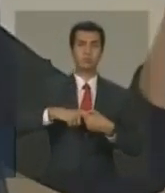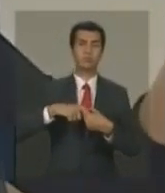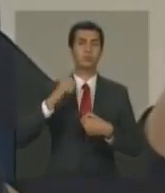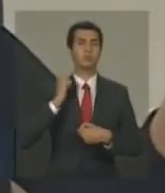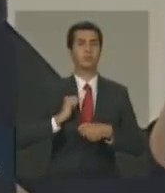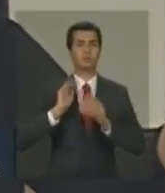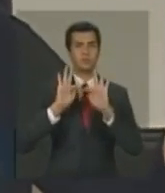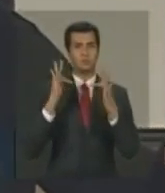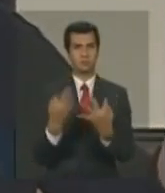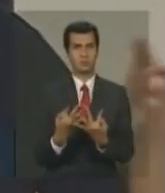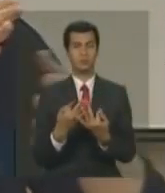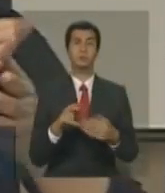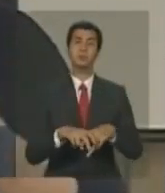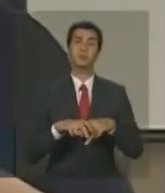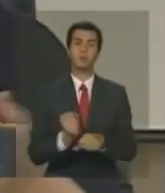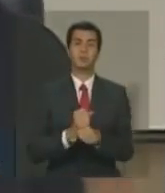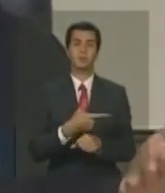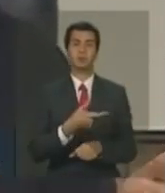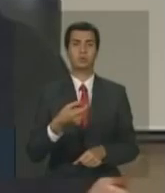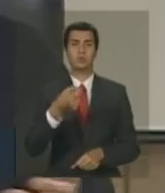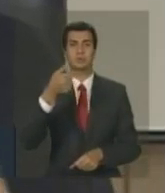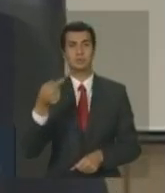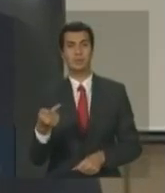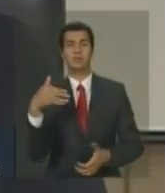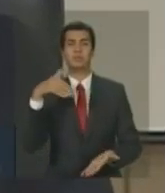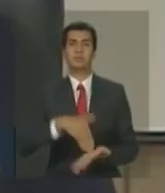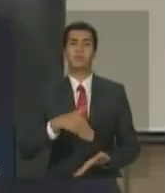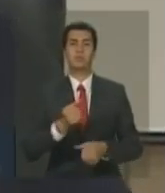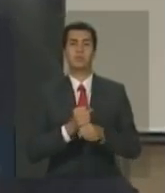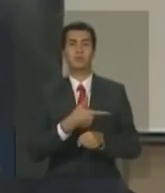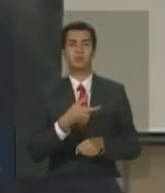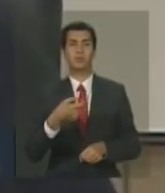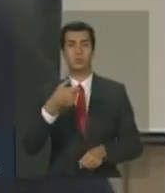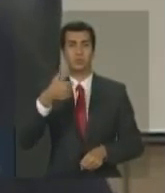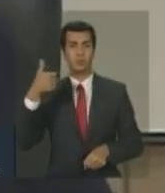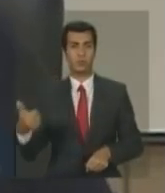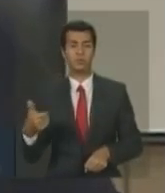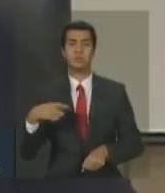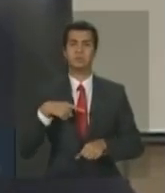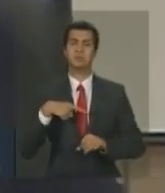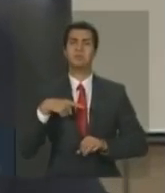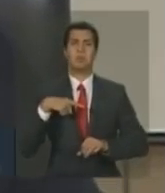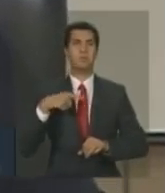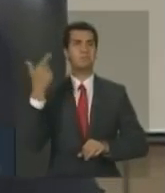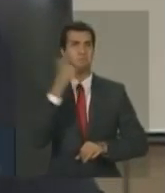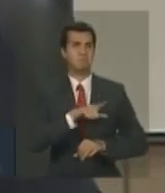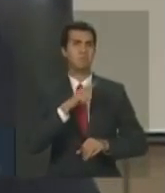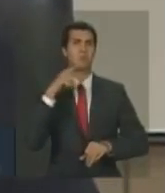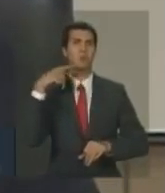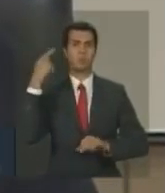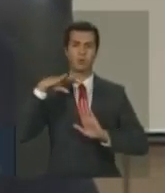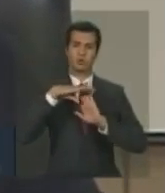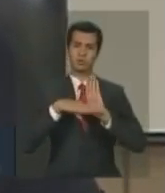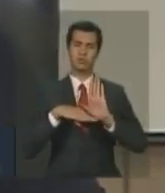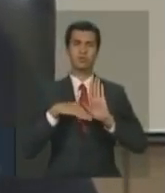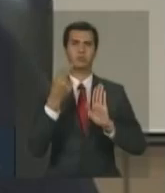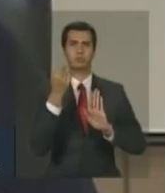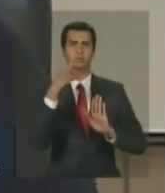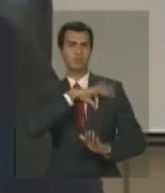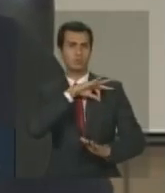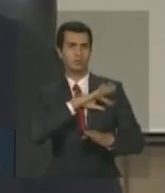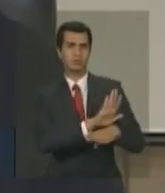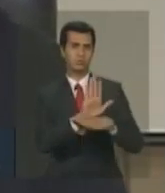2007 a 2011, a gente tem um avanço muito grande nos programas de transferência de renda, na valorização do salário mínimo,